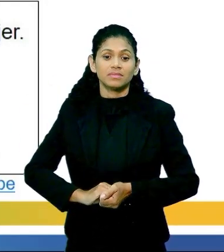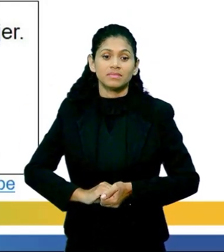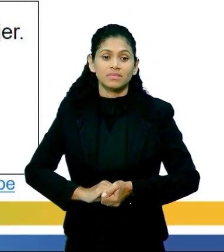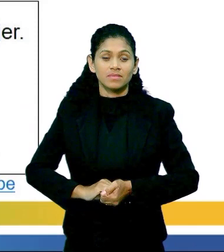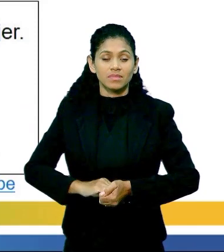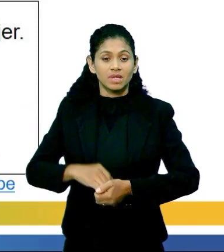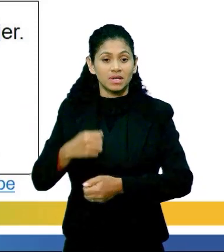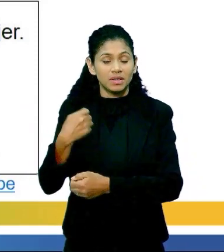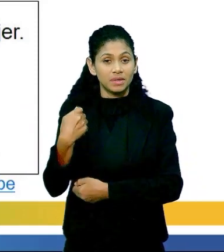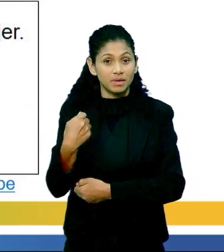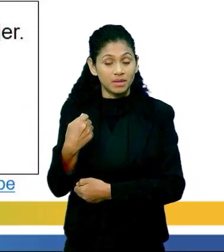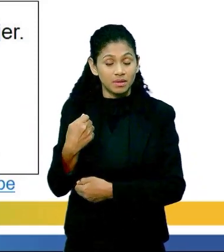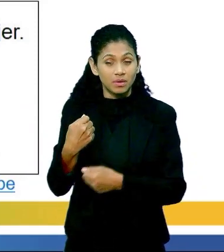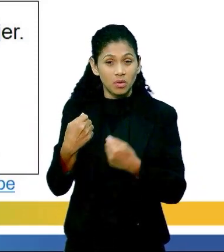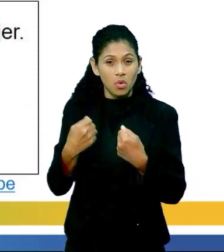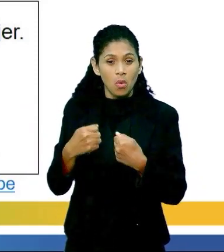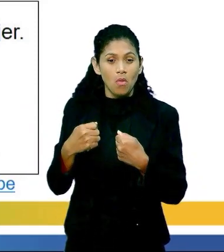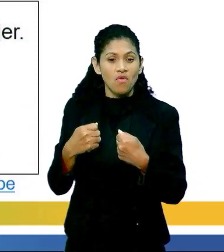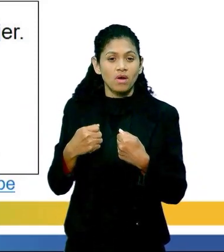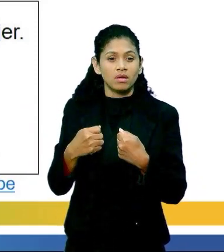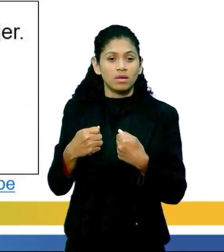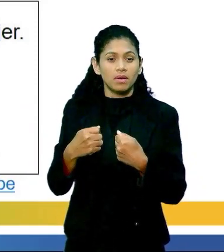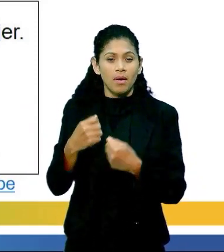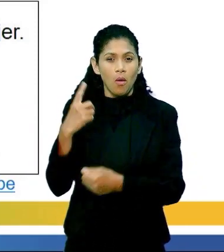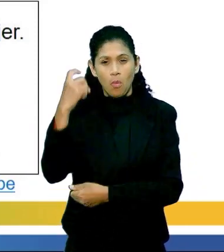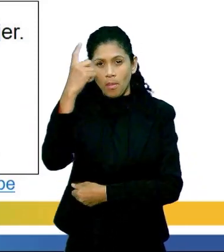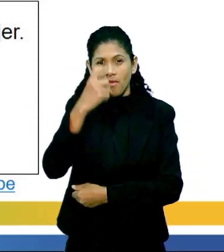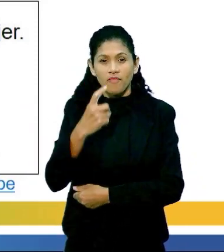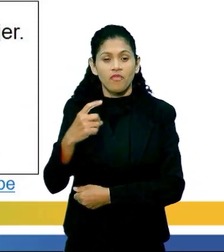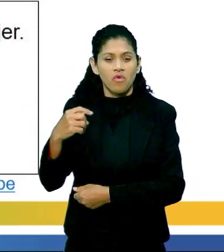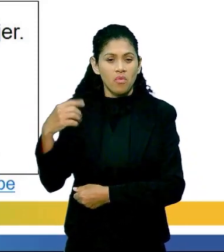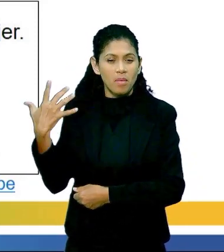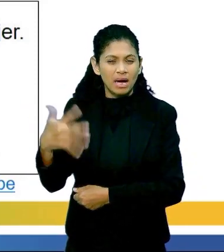pessoa tem dinheiro. Aí, olha lá, né?